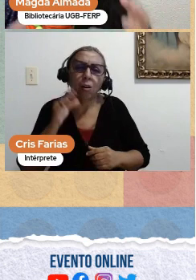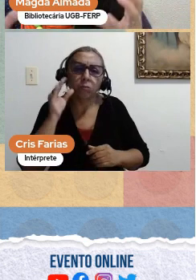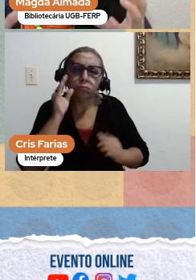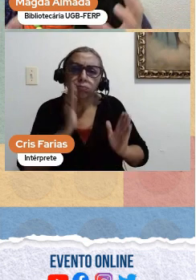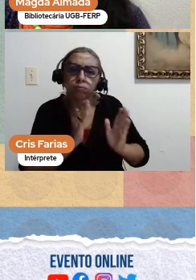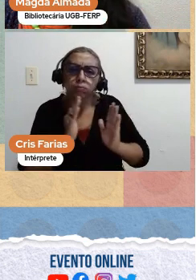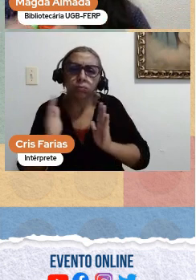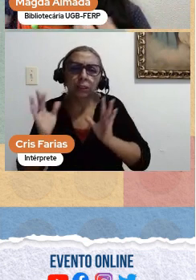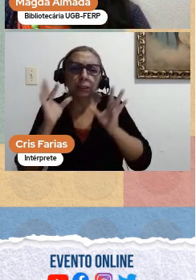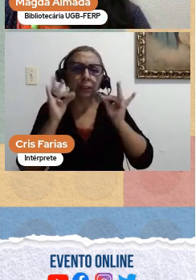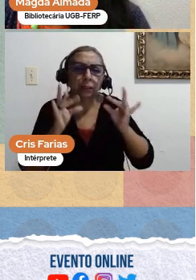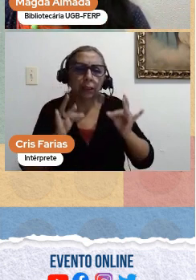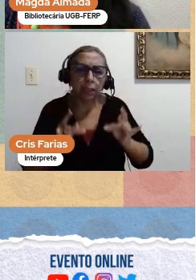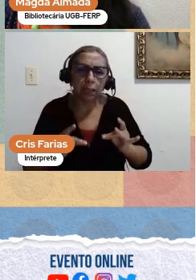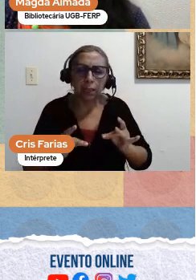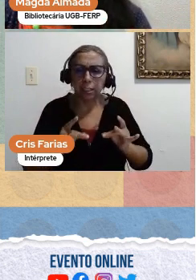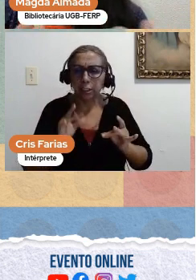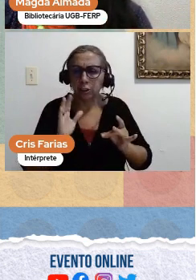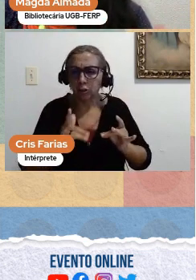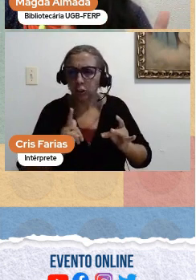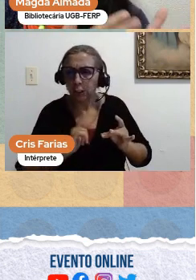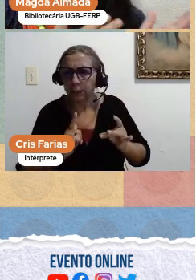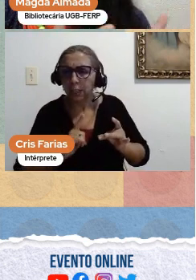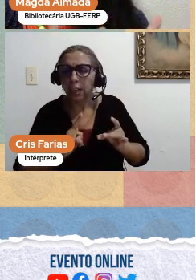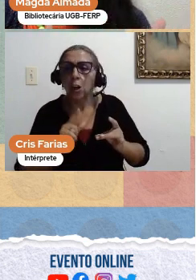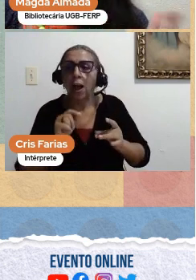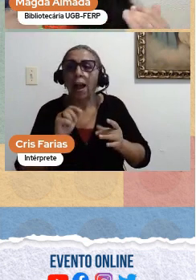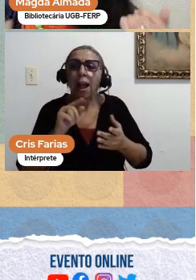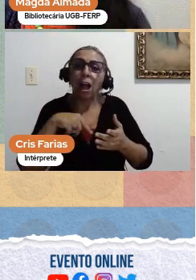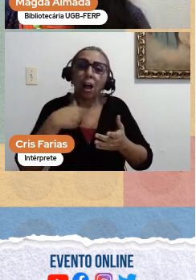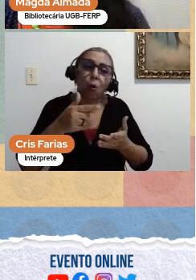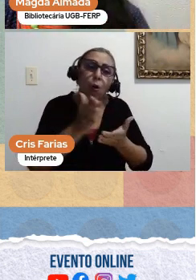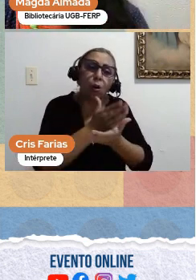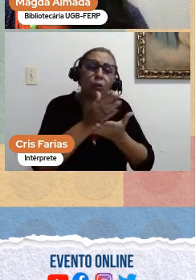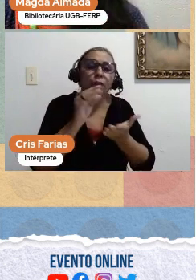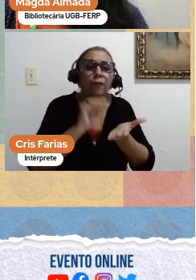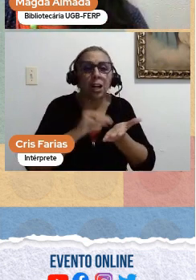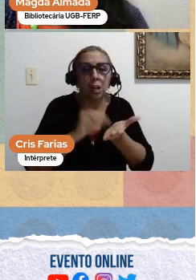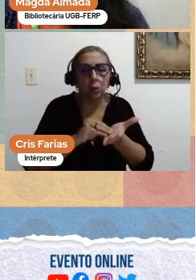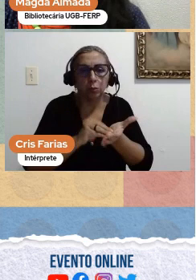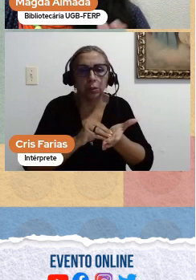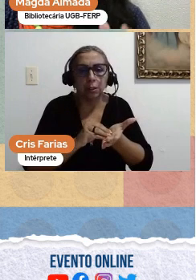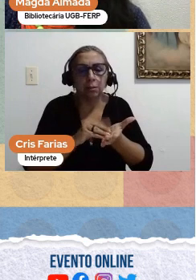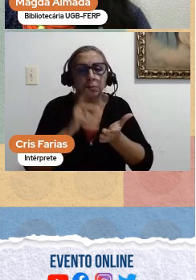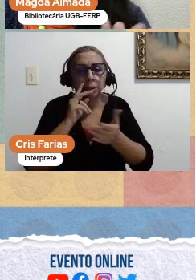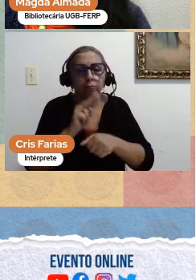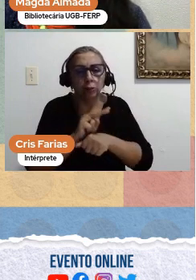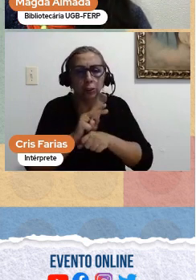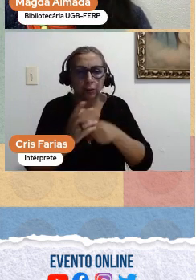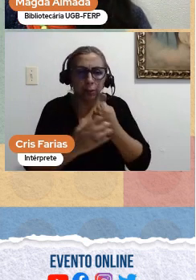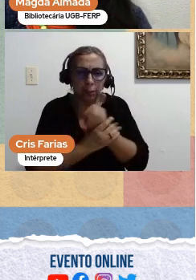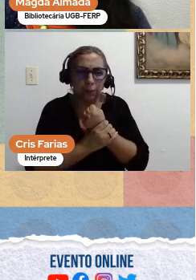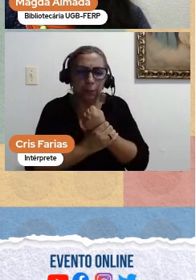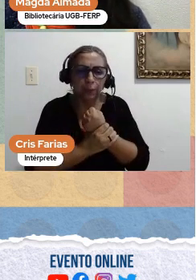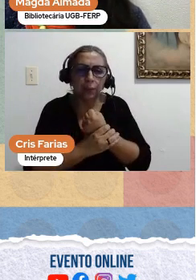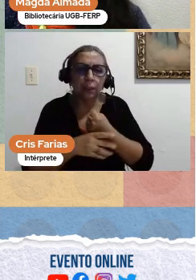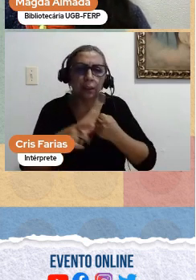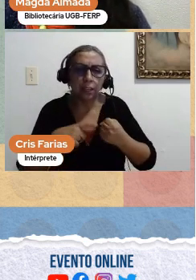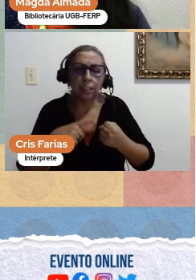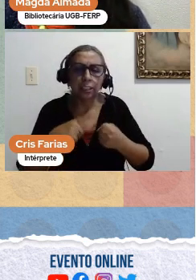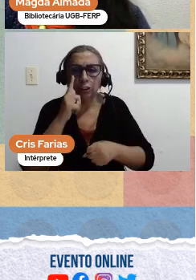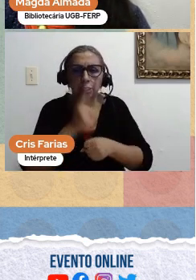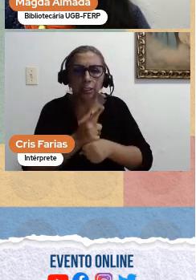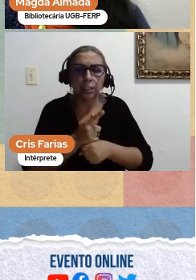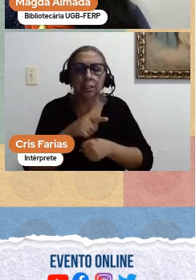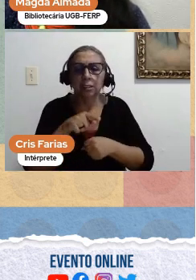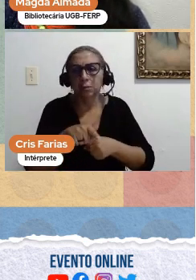detalhes do que já tem e o que ainda falta para poder ser preservado. Então, do que já tem na gestão, nessa